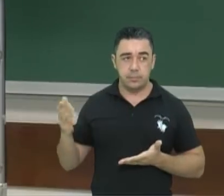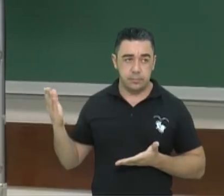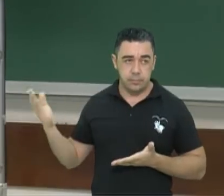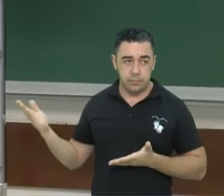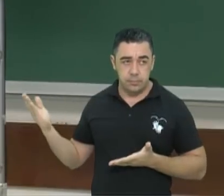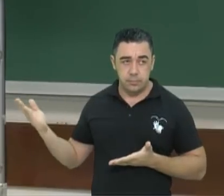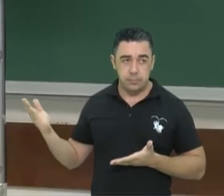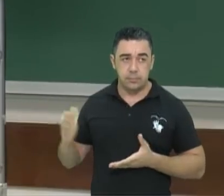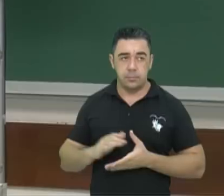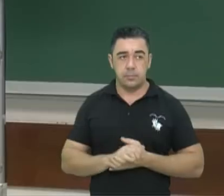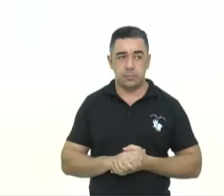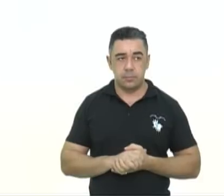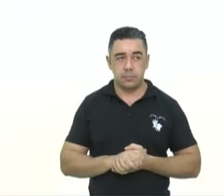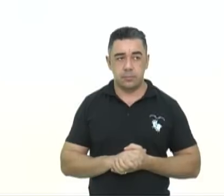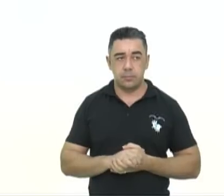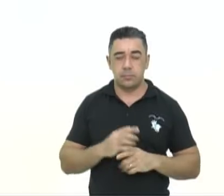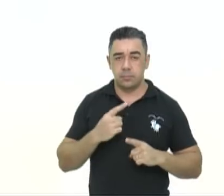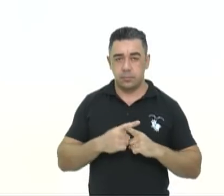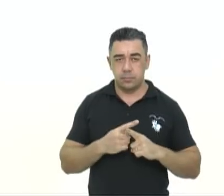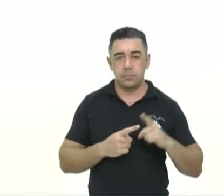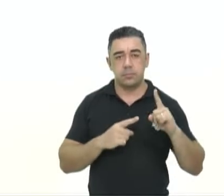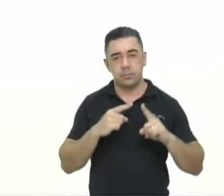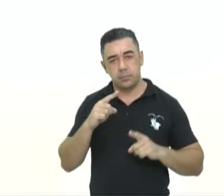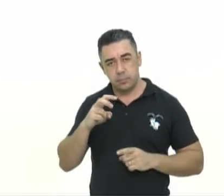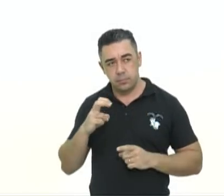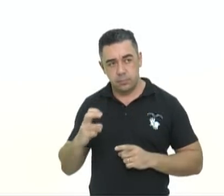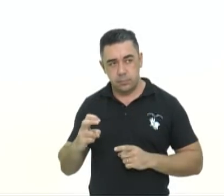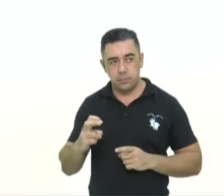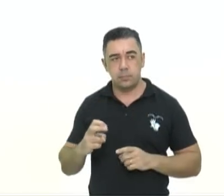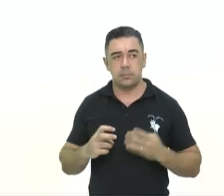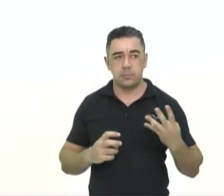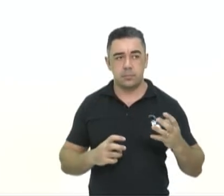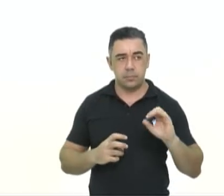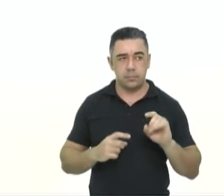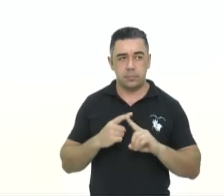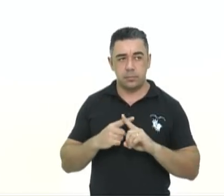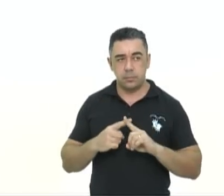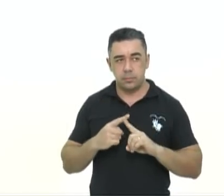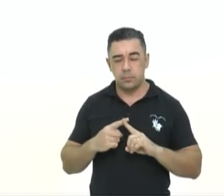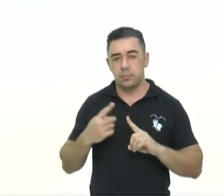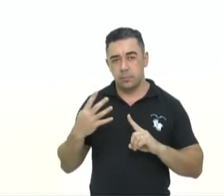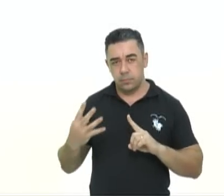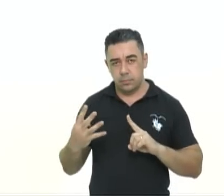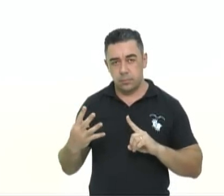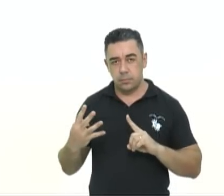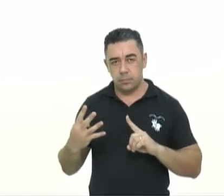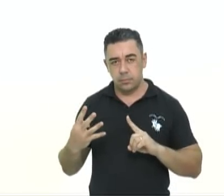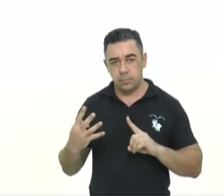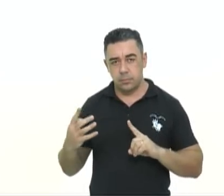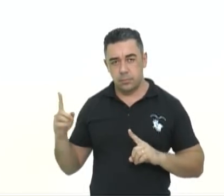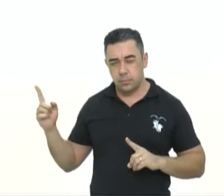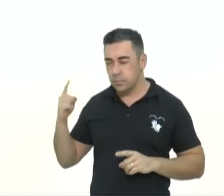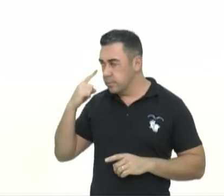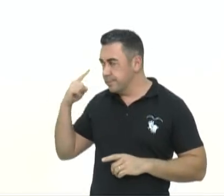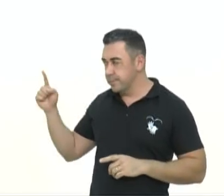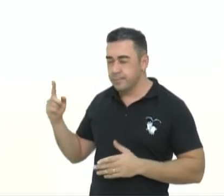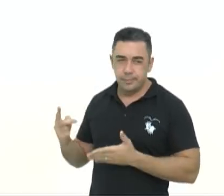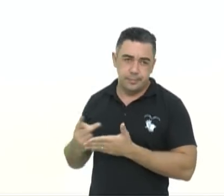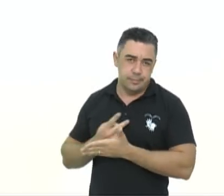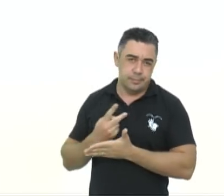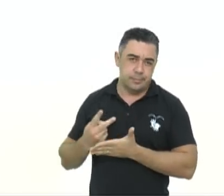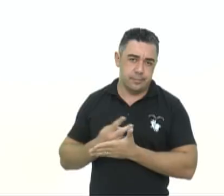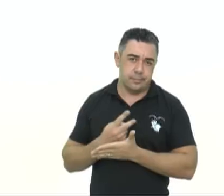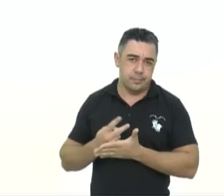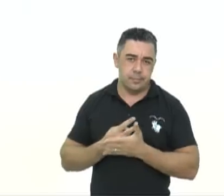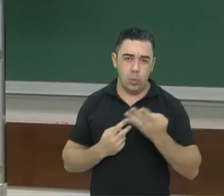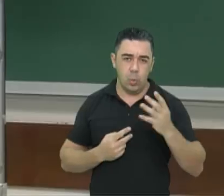resolver X vezes 5 e 40 vezes 4. Tá? Só observe aqui que na